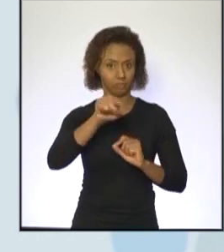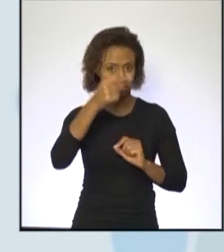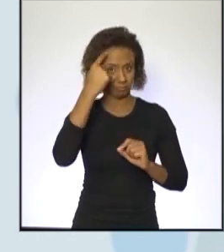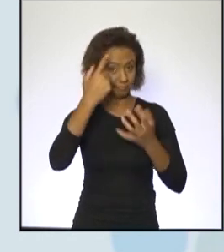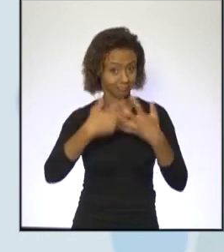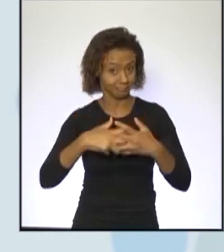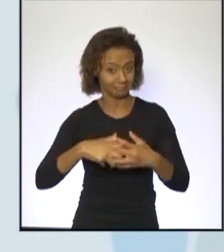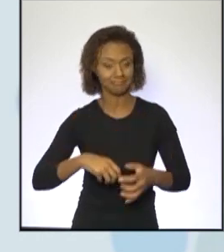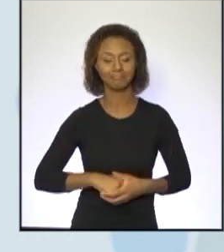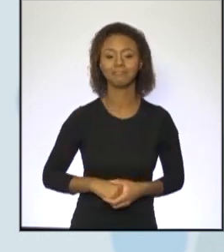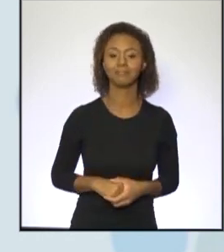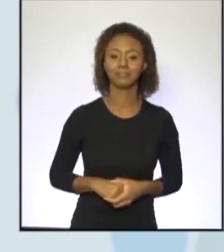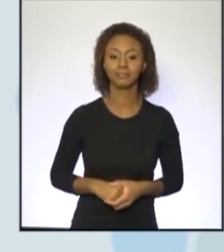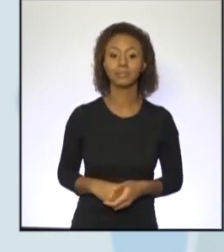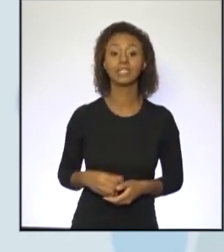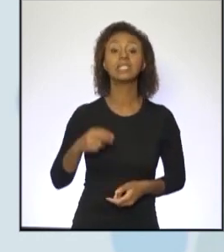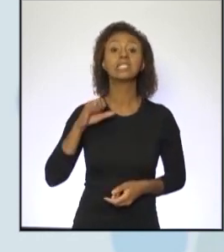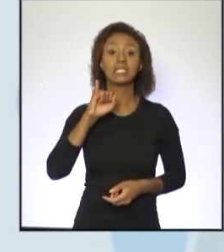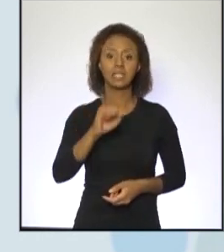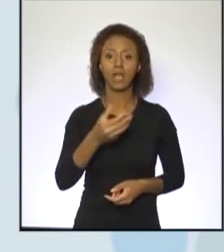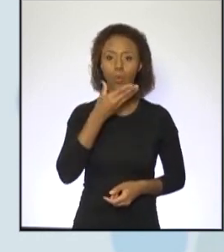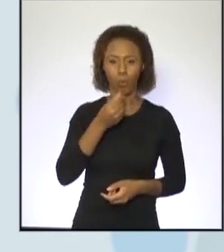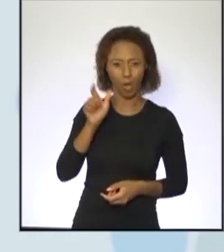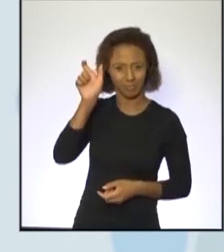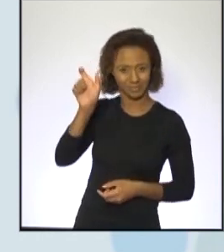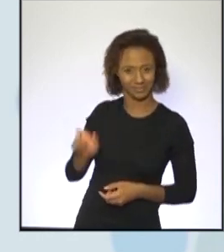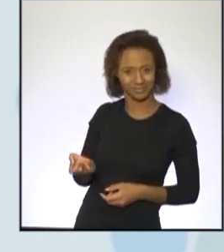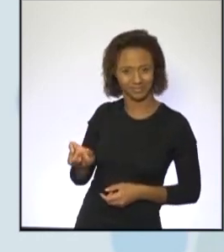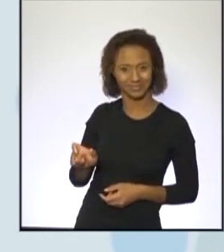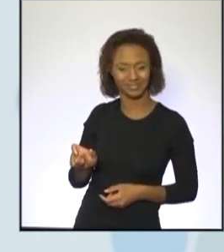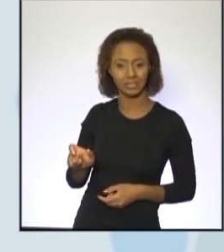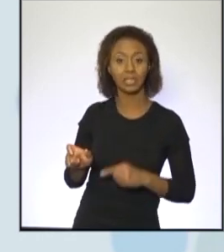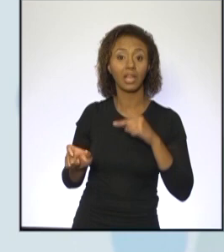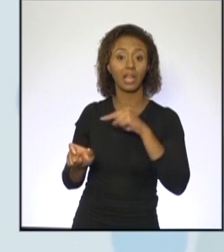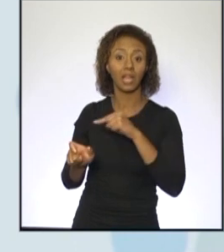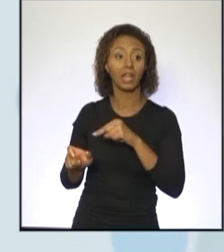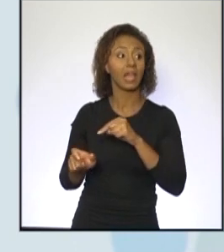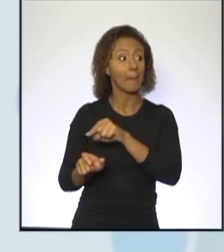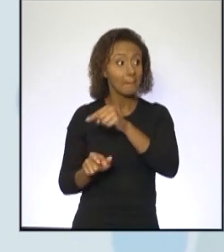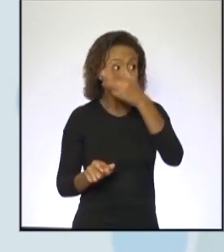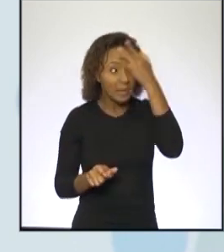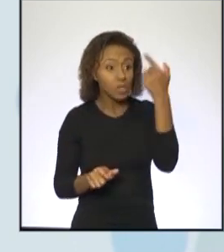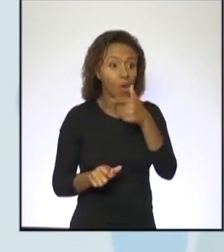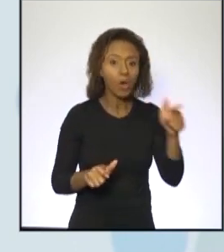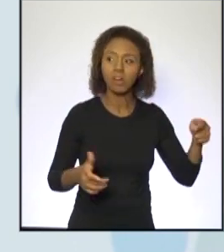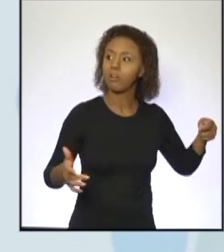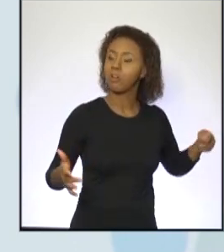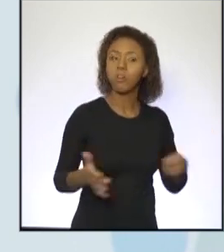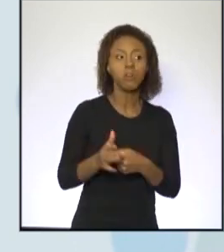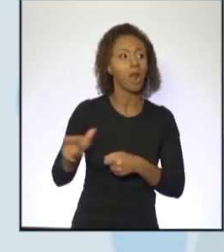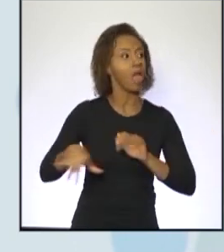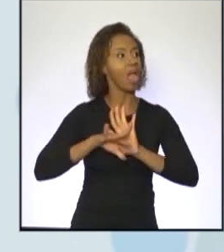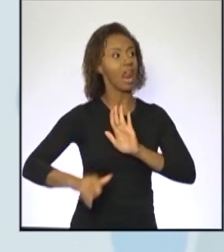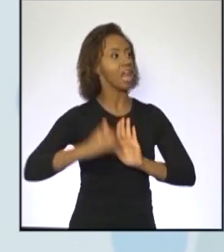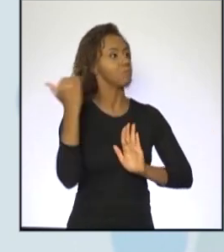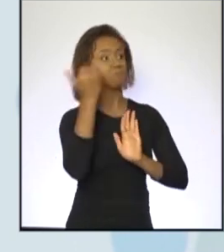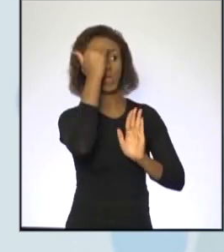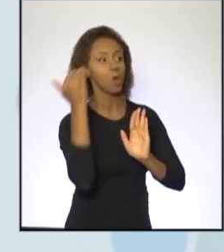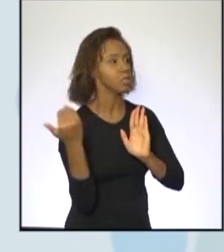lá? Caso o rapaz citado no texto fosse denunciado por desrespeitar a Lei